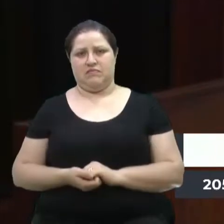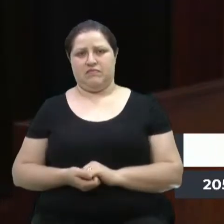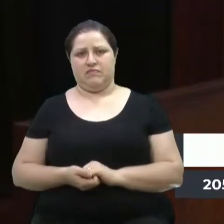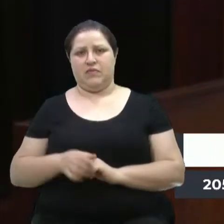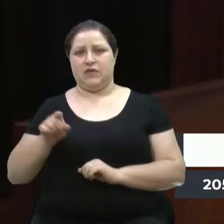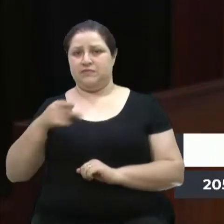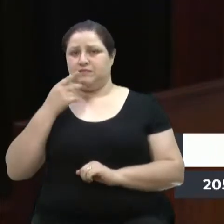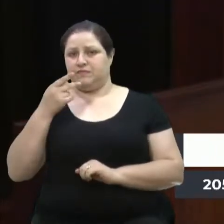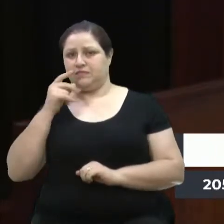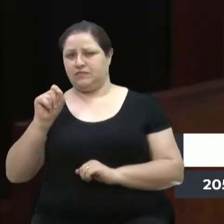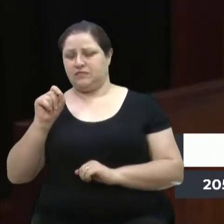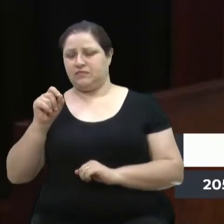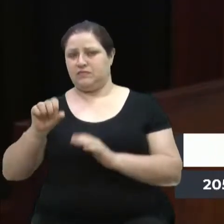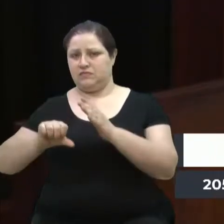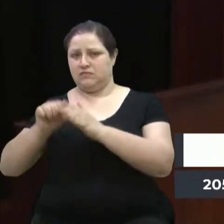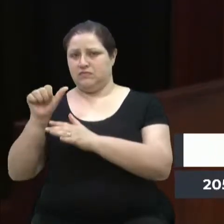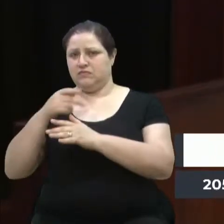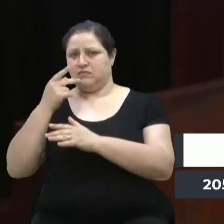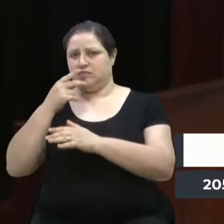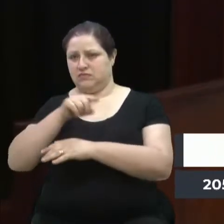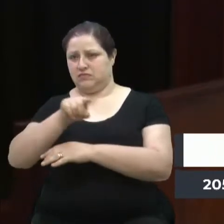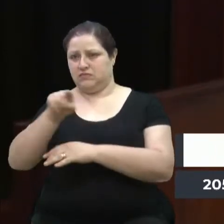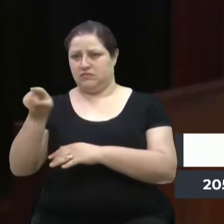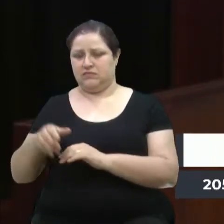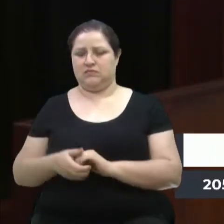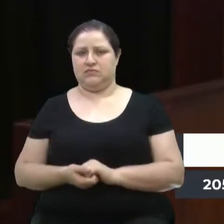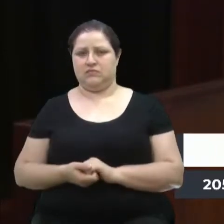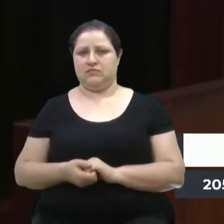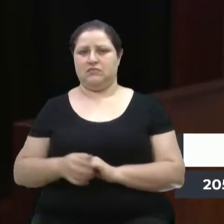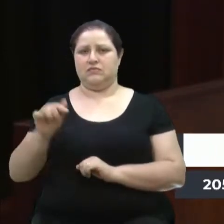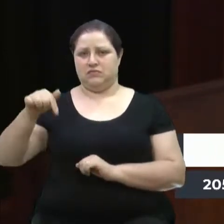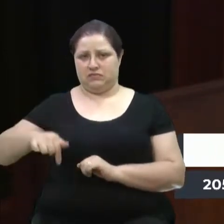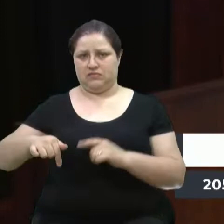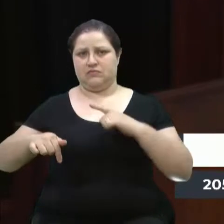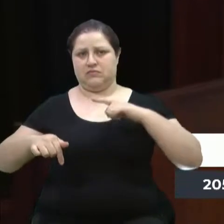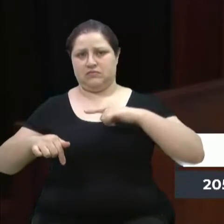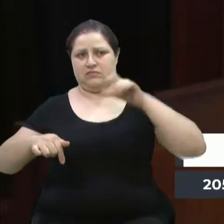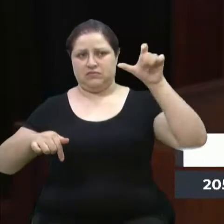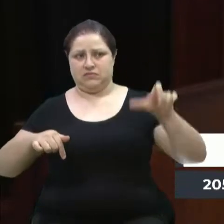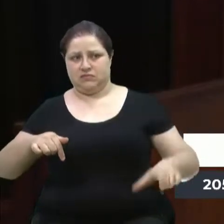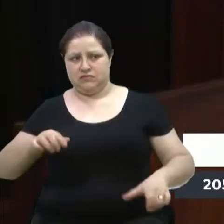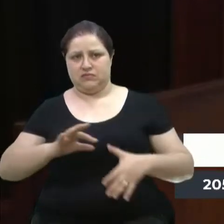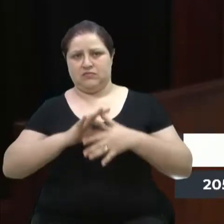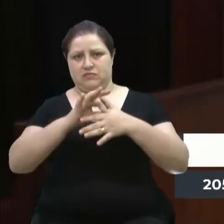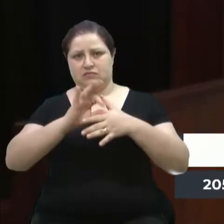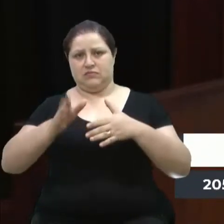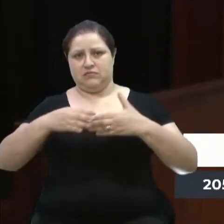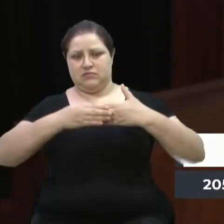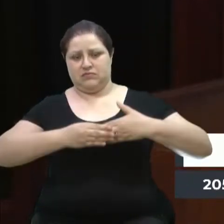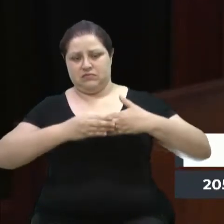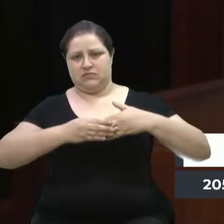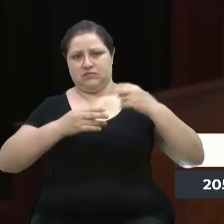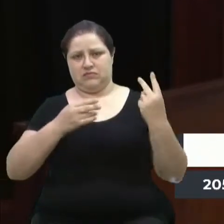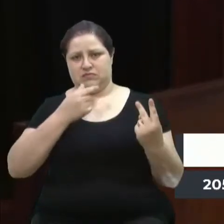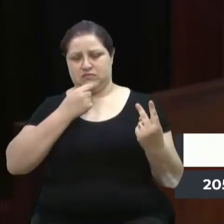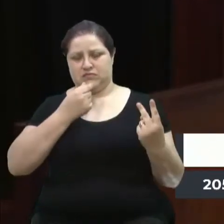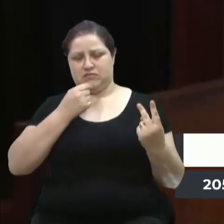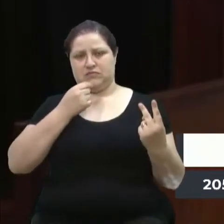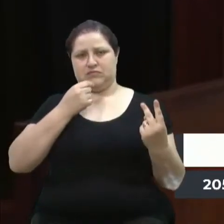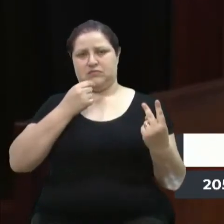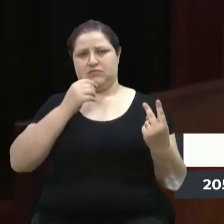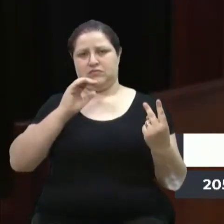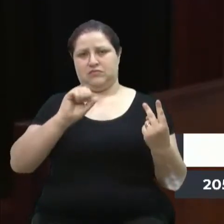na sua fala primeira tenho que lhe dizer O que é que tem uma das lideranças que o senhor inclusive complementou que a casa que o Alex não